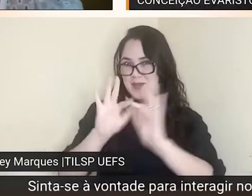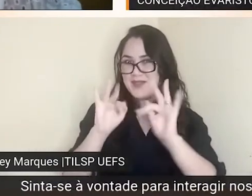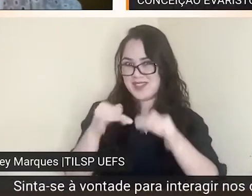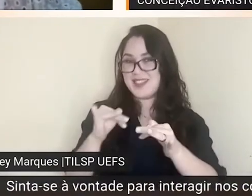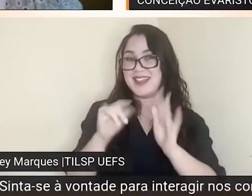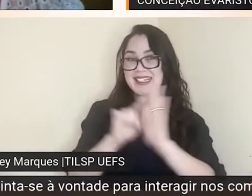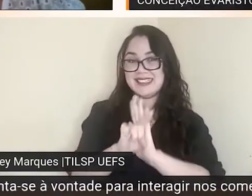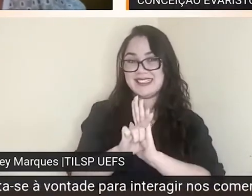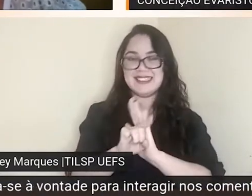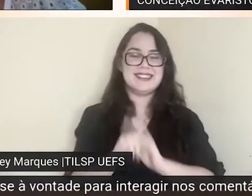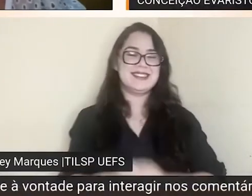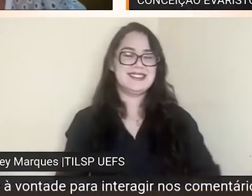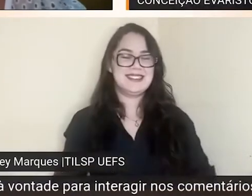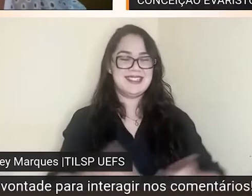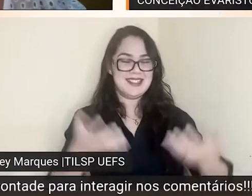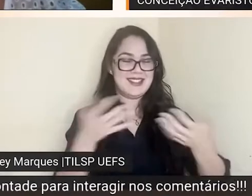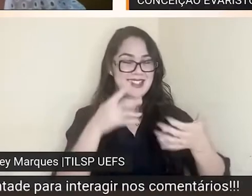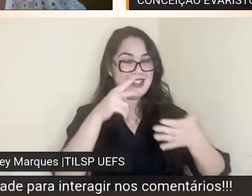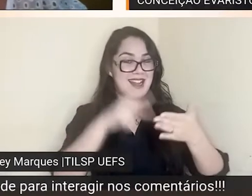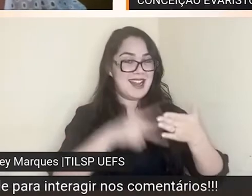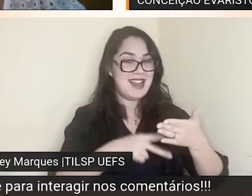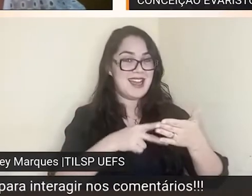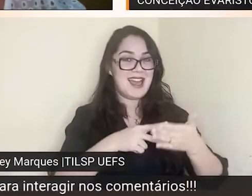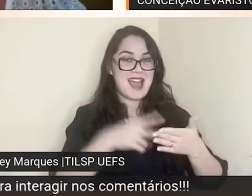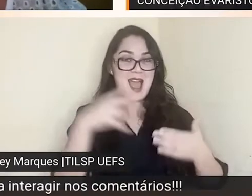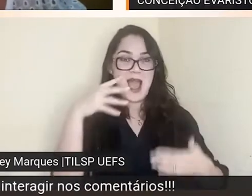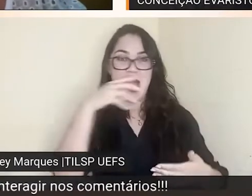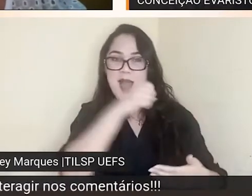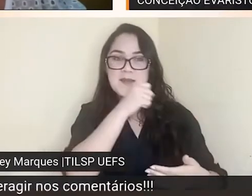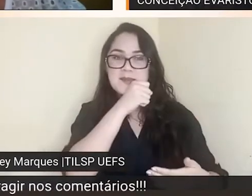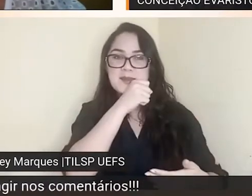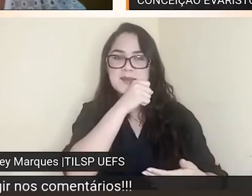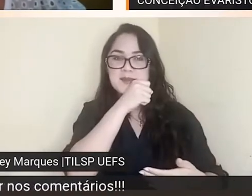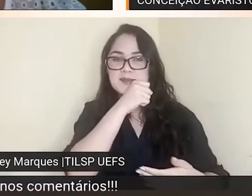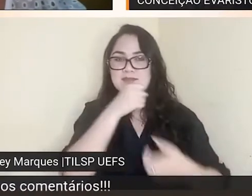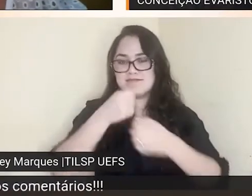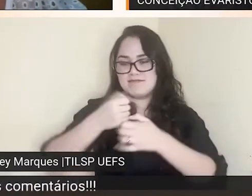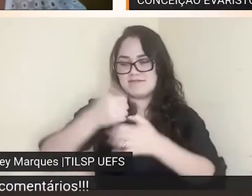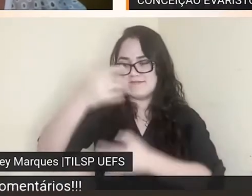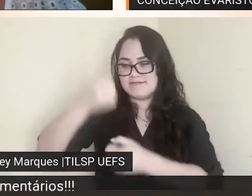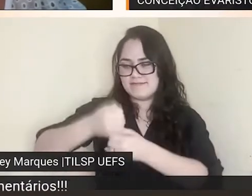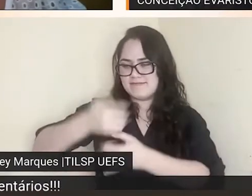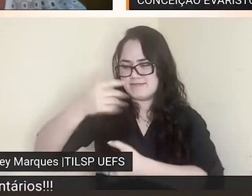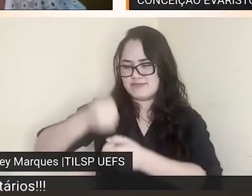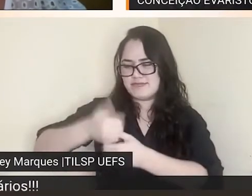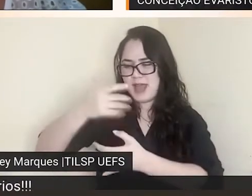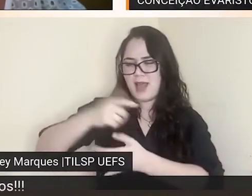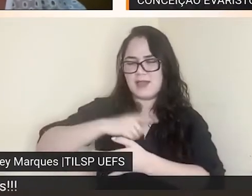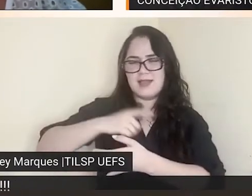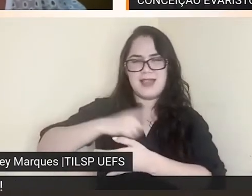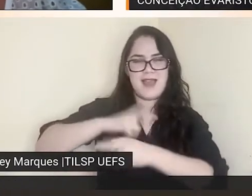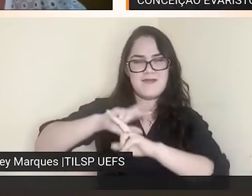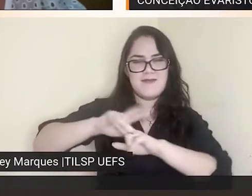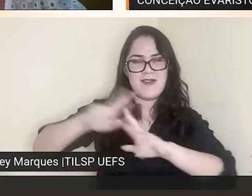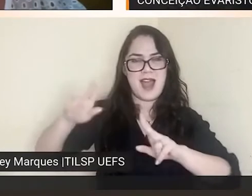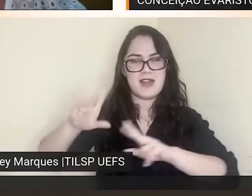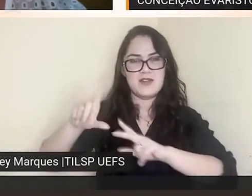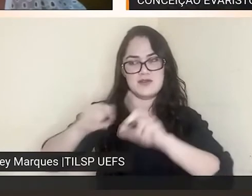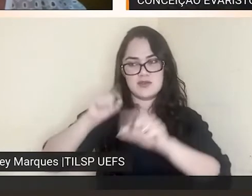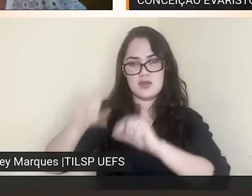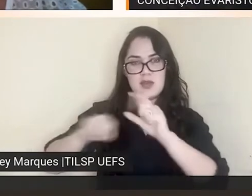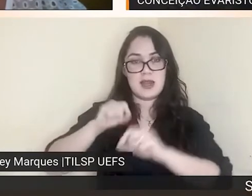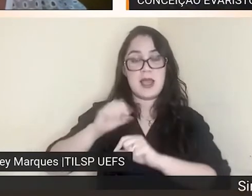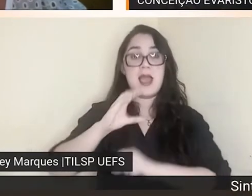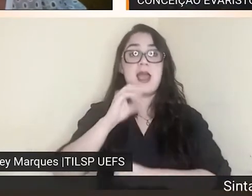Eu queria ler rapidamente alguns comentários. A gente tem muitos aqui, infelizmente eu vou ter que selecionar, mas